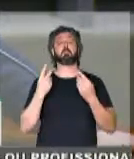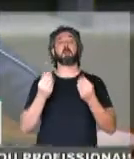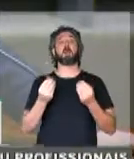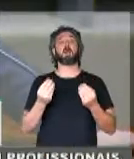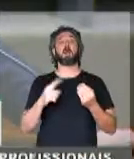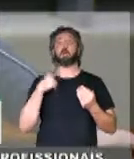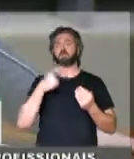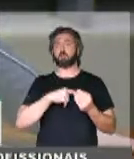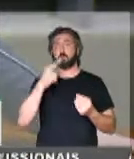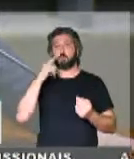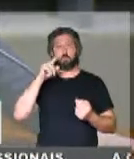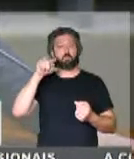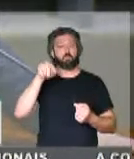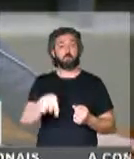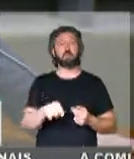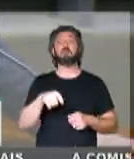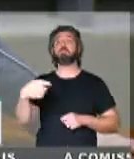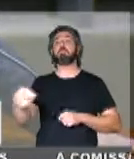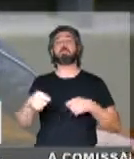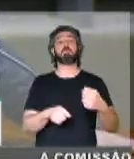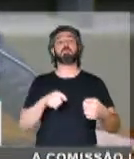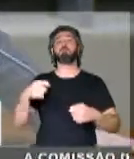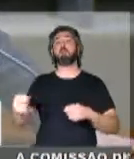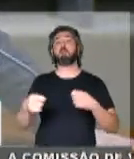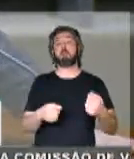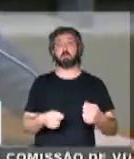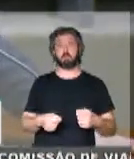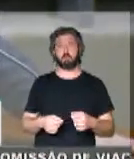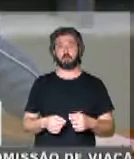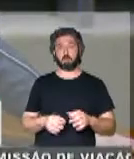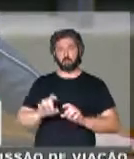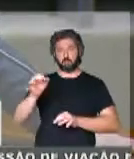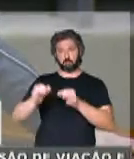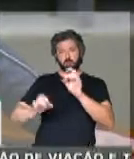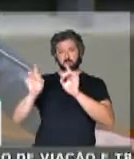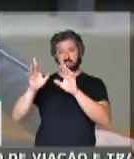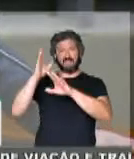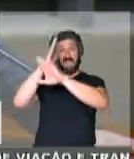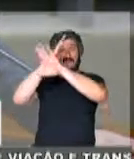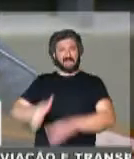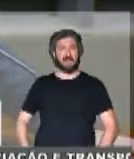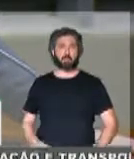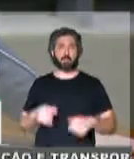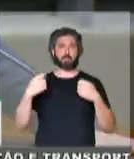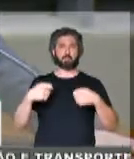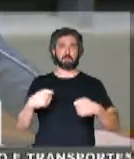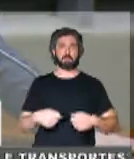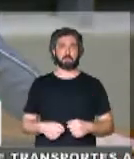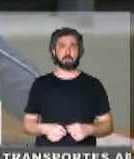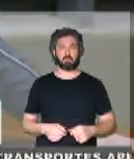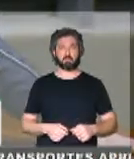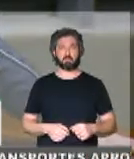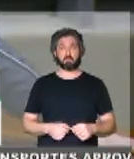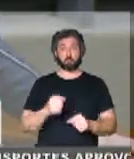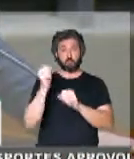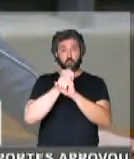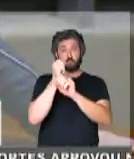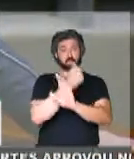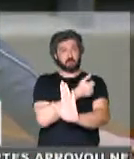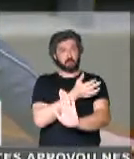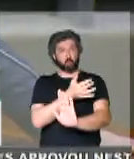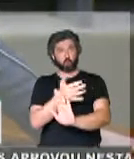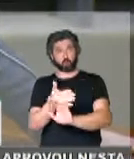que nós possamos ver aqui quem é quem. O fim do foro privilegiado. Nos últimos